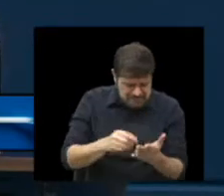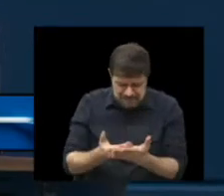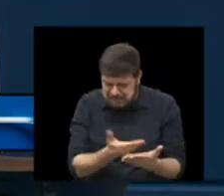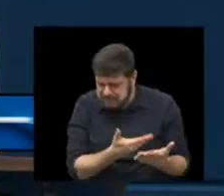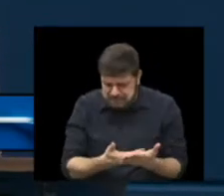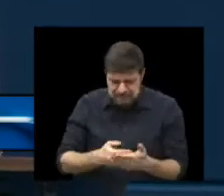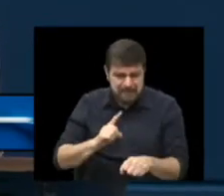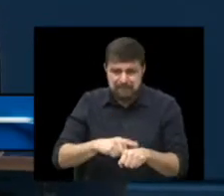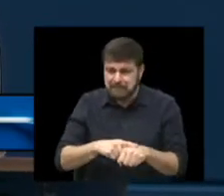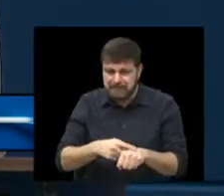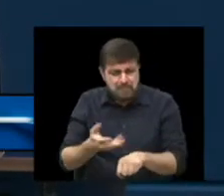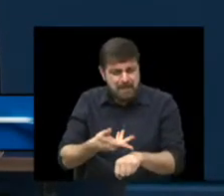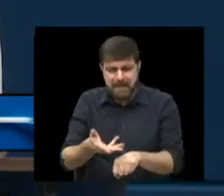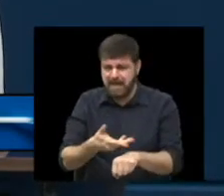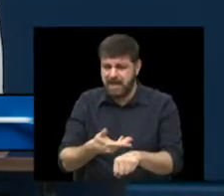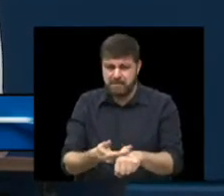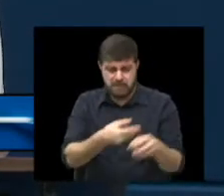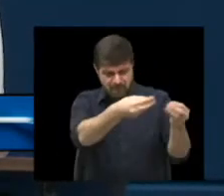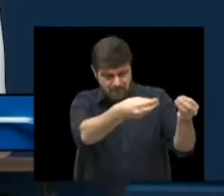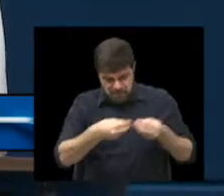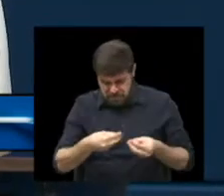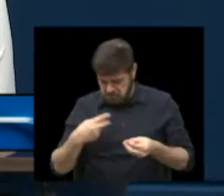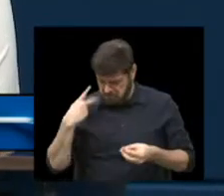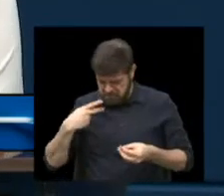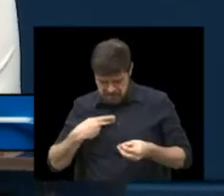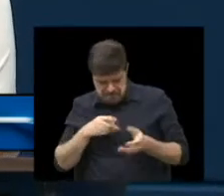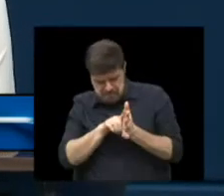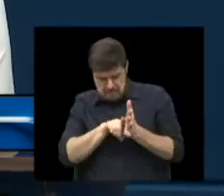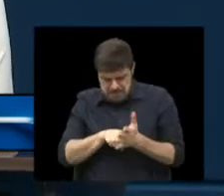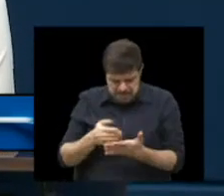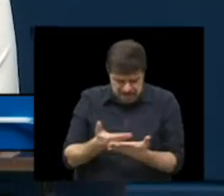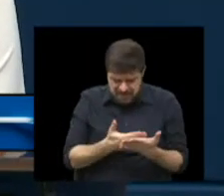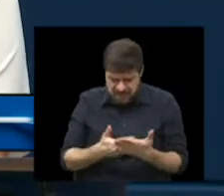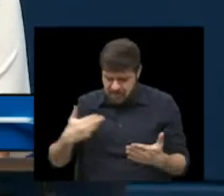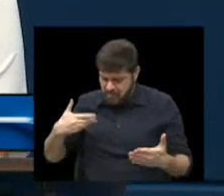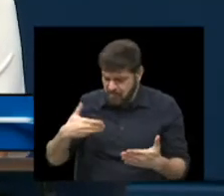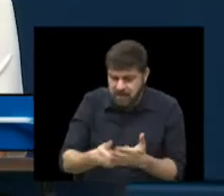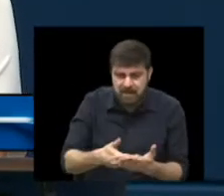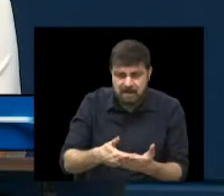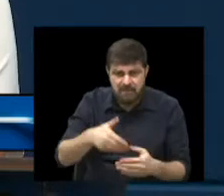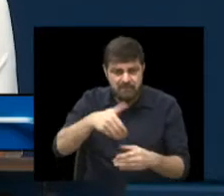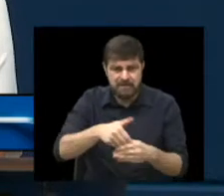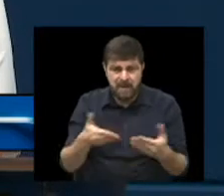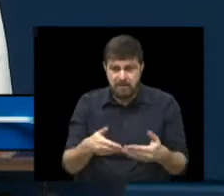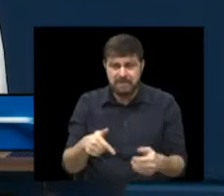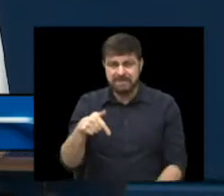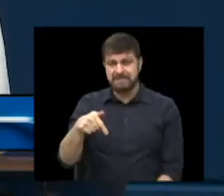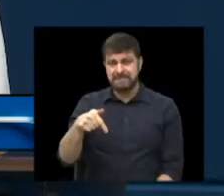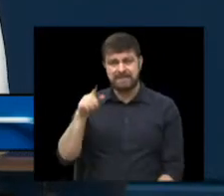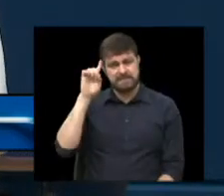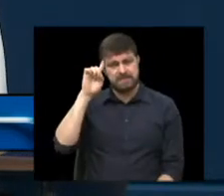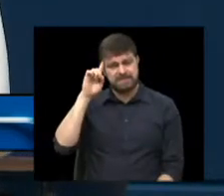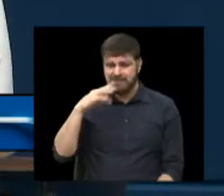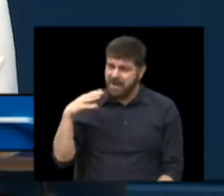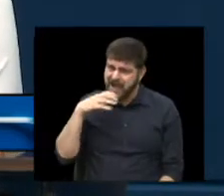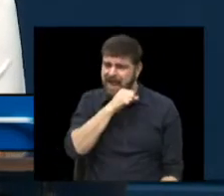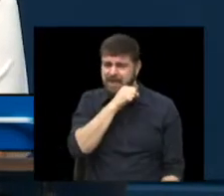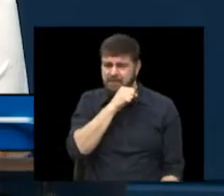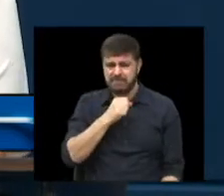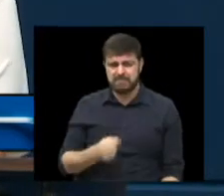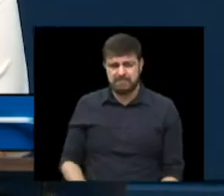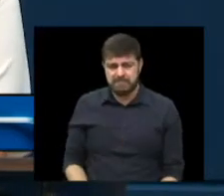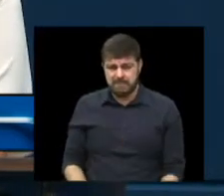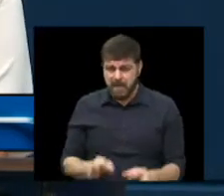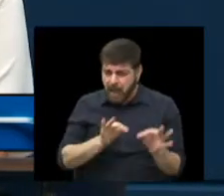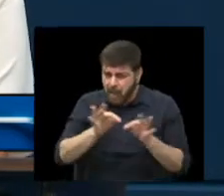O projeto, desde a apresentação do projeto até essa votação, foram apenas 7 dias. 7 dias num